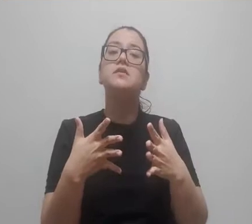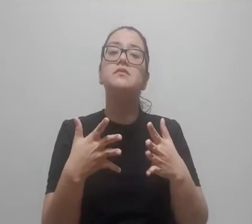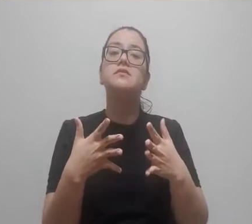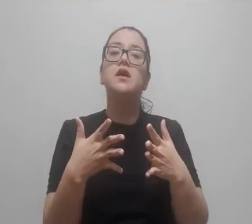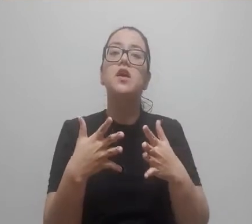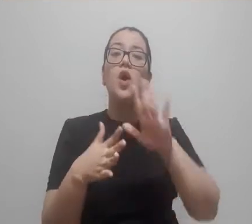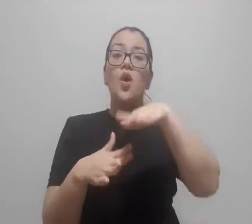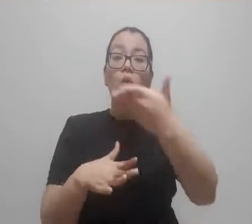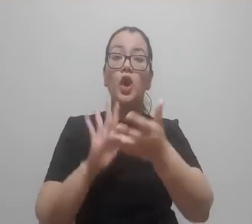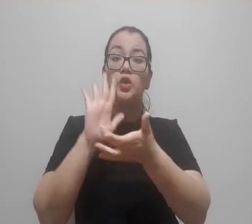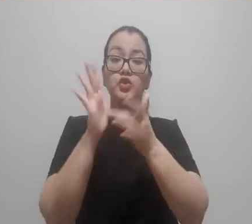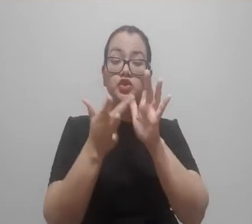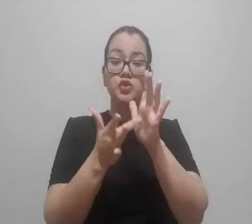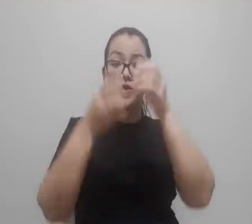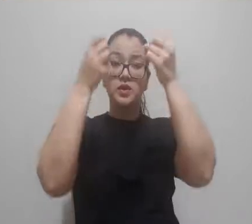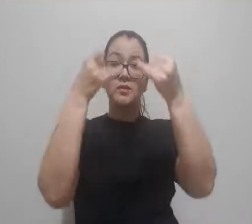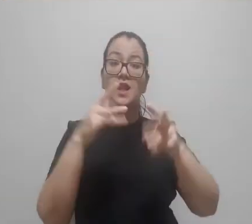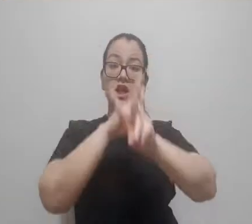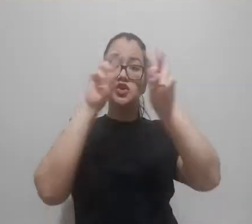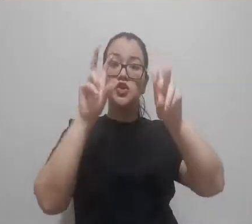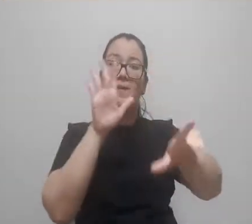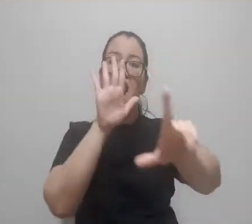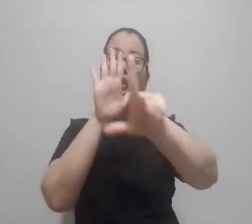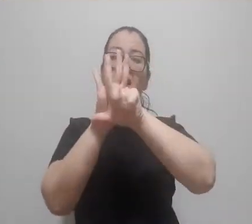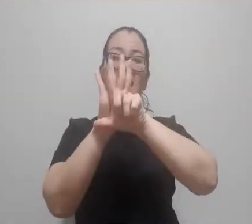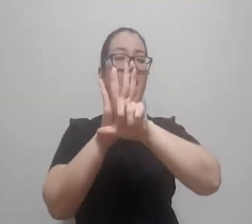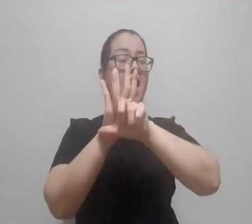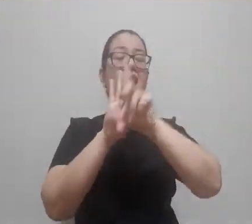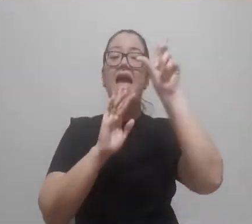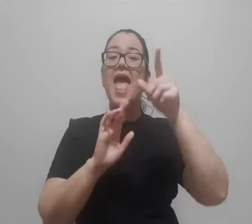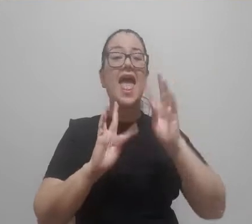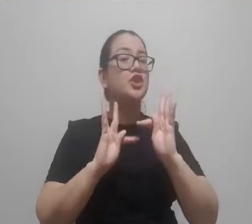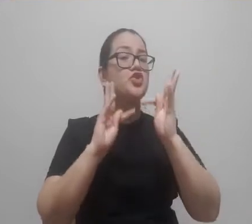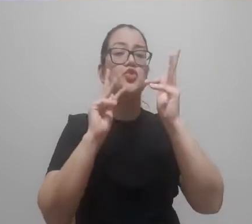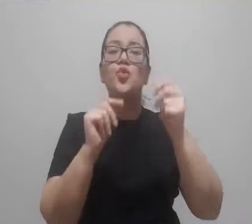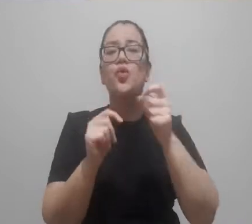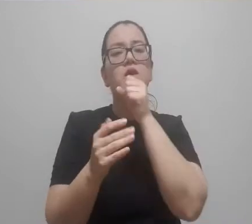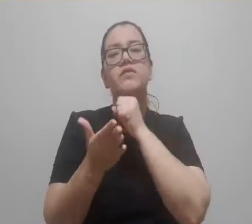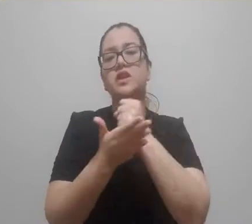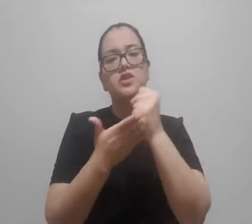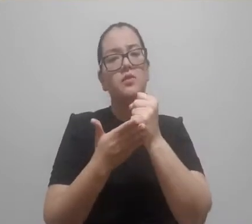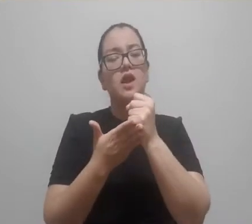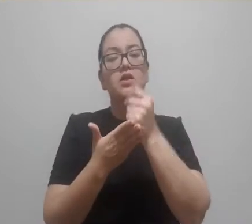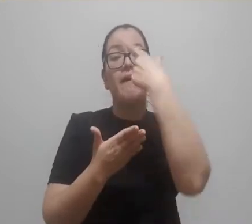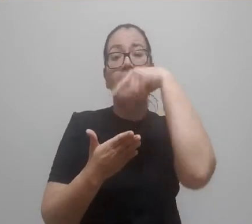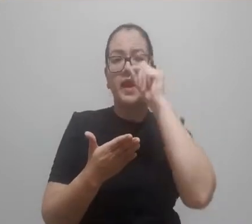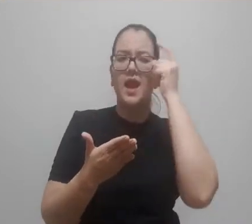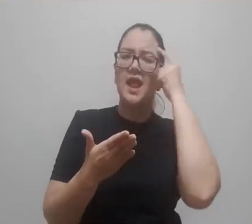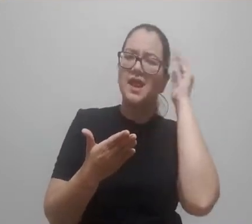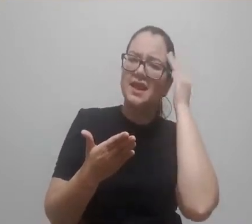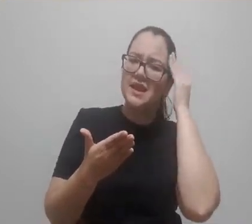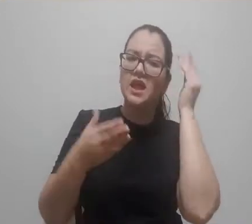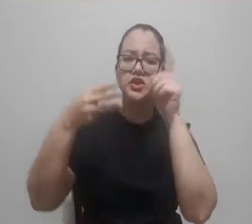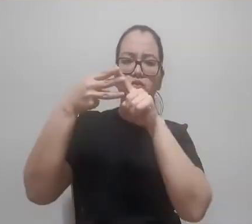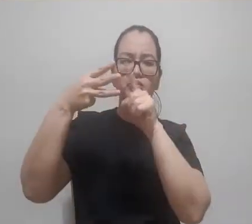da totalidade do Antigo Testamento. Para aqueles que entendem a lei em três aspectos, né, no conjunto dos três aspectos, moral, civil